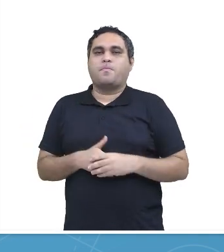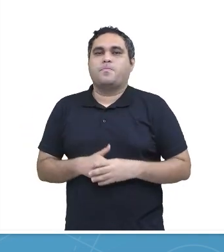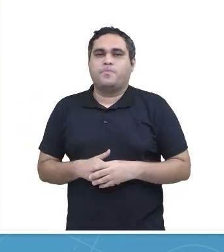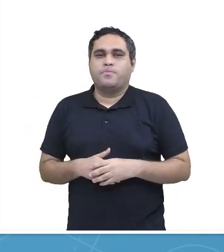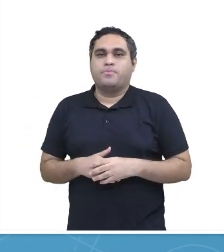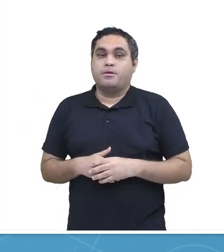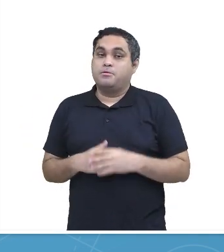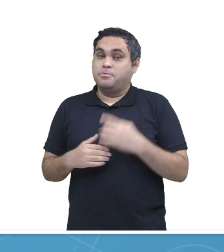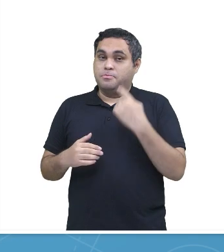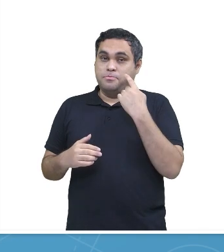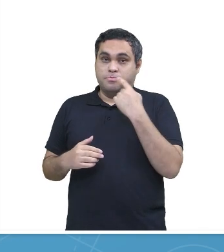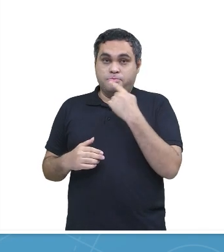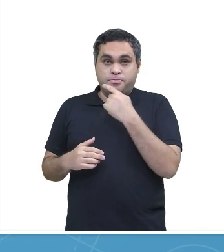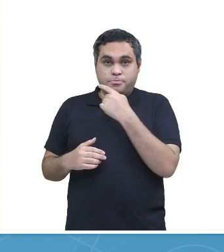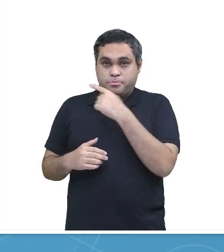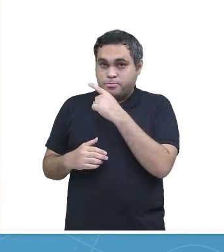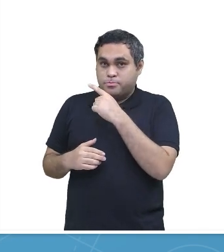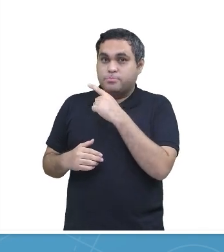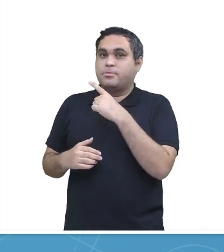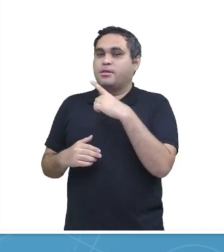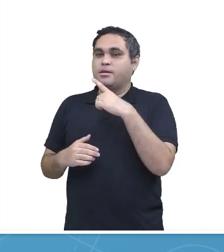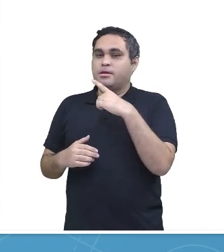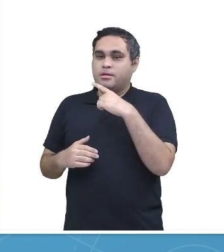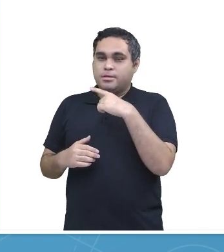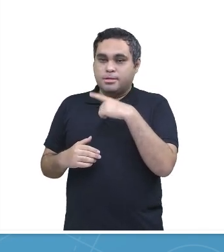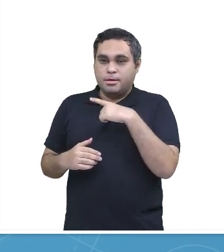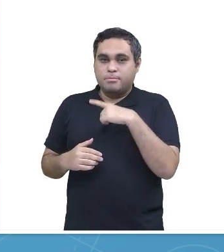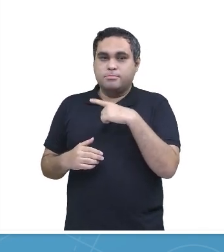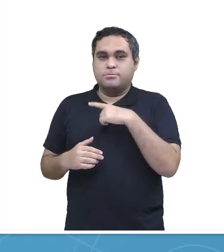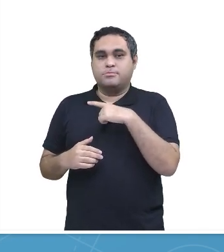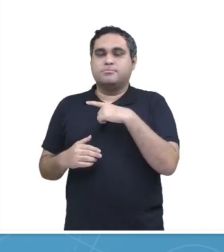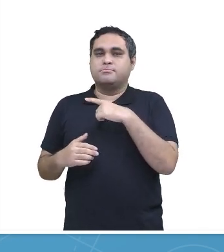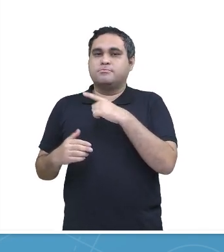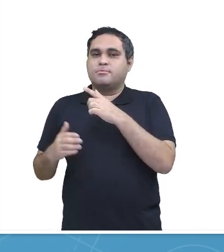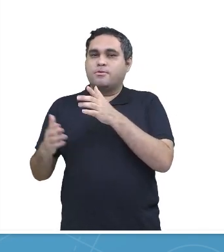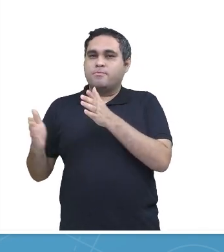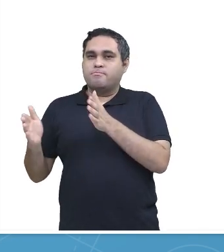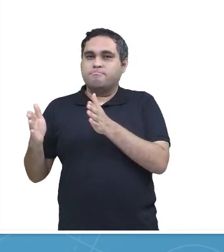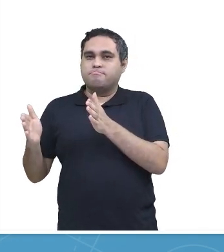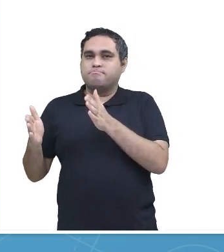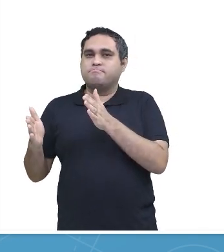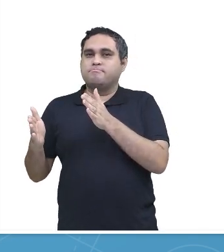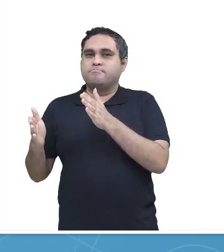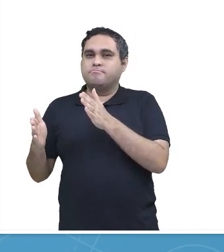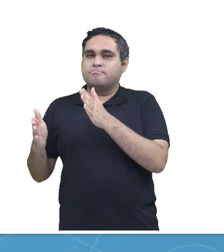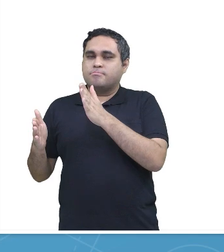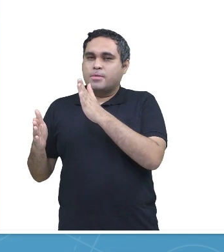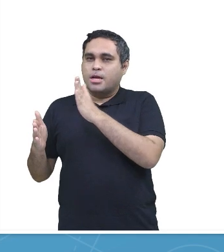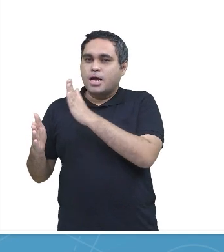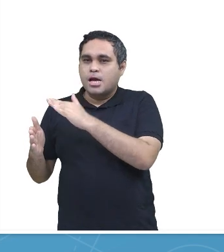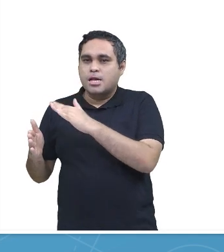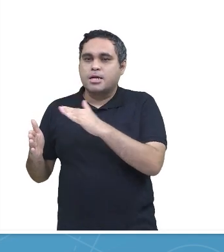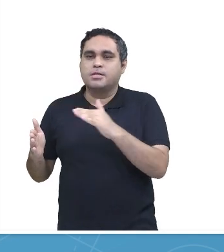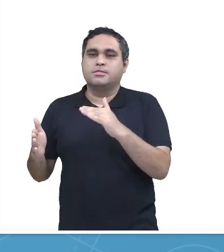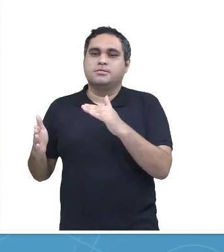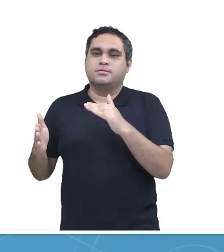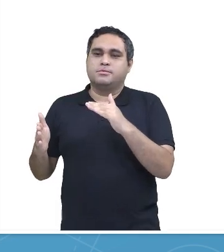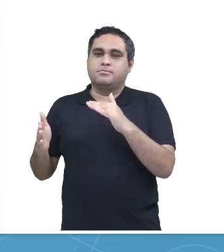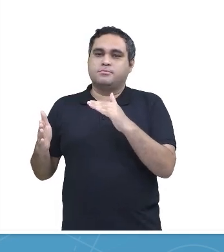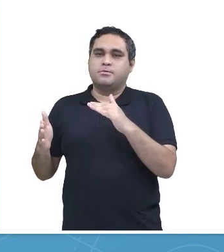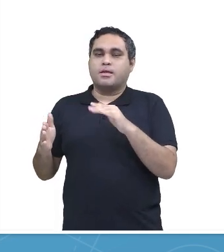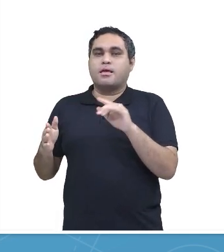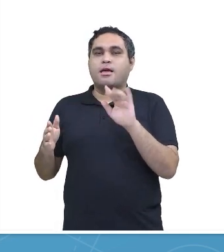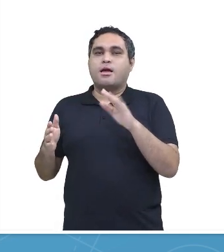Então nós temos a infância, que é o período em que começa desde